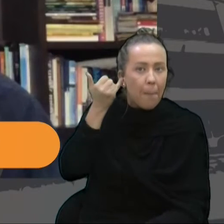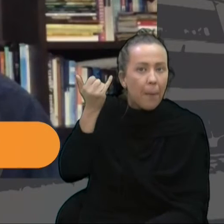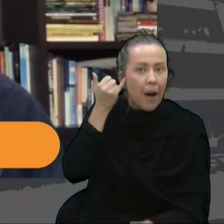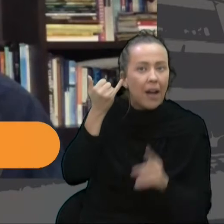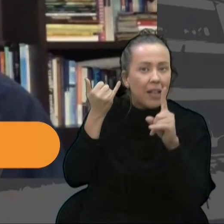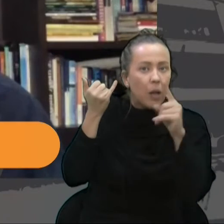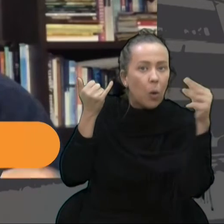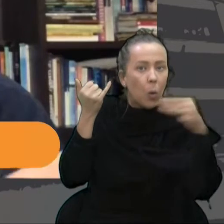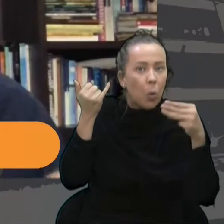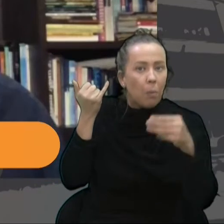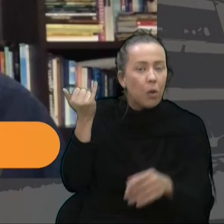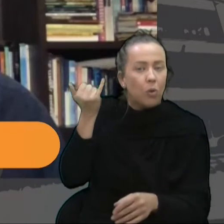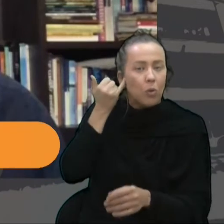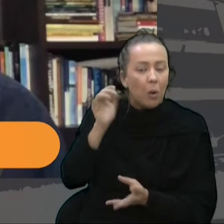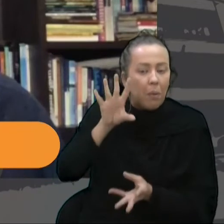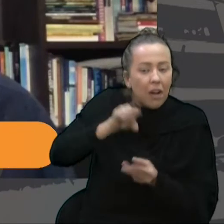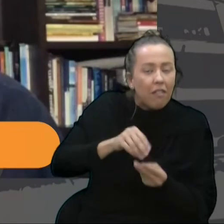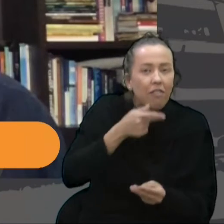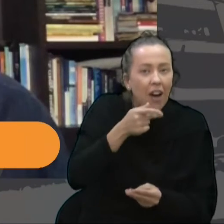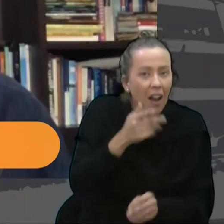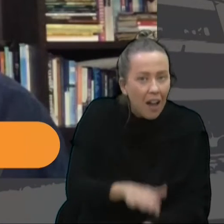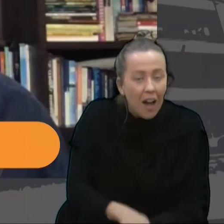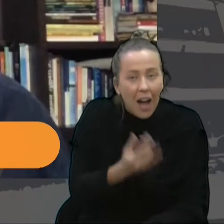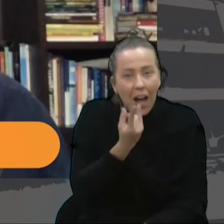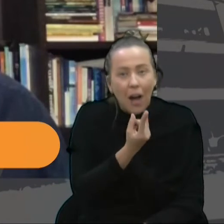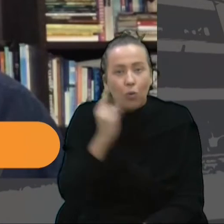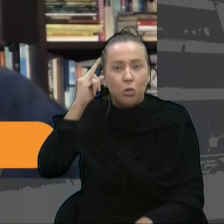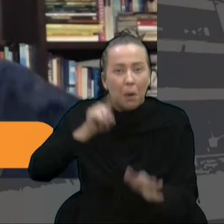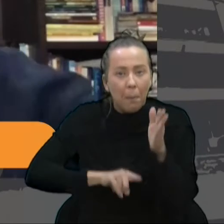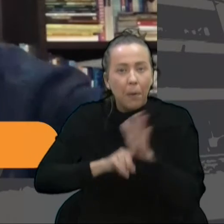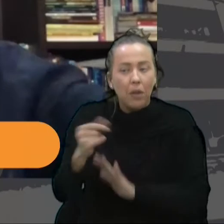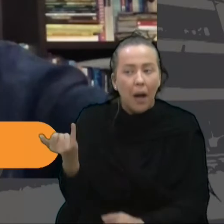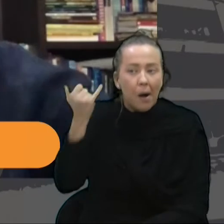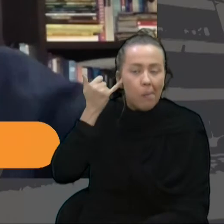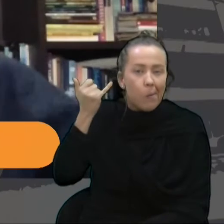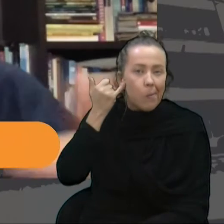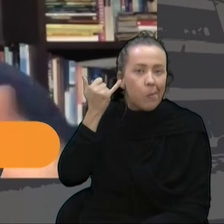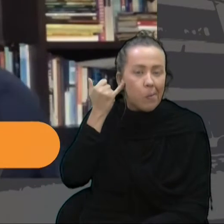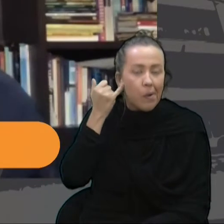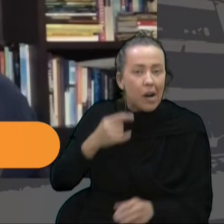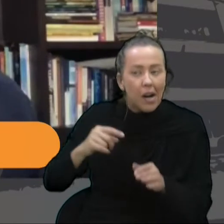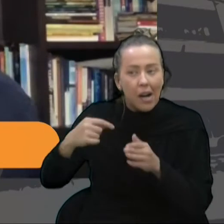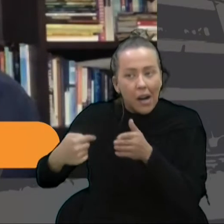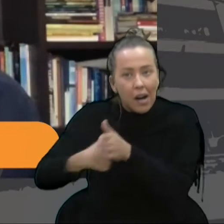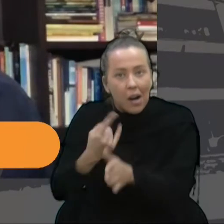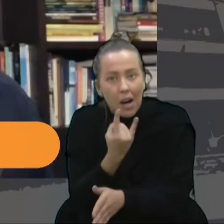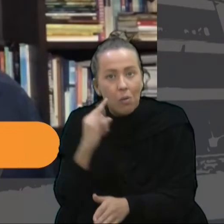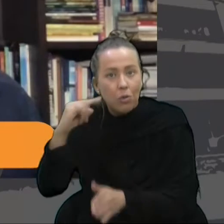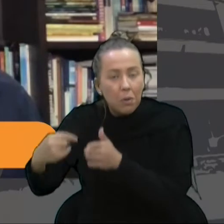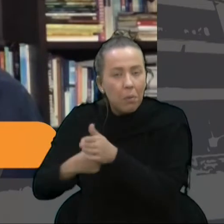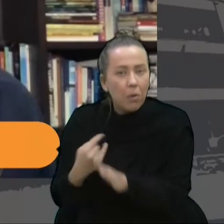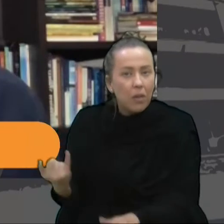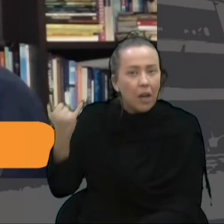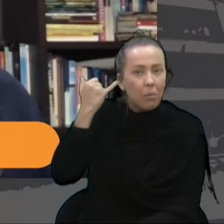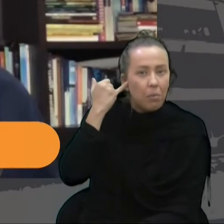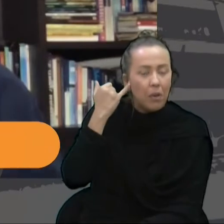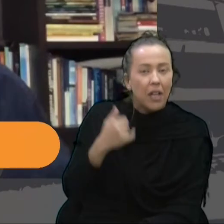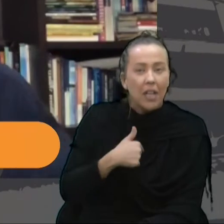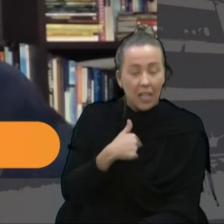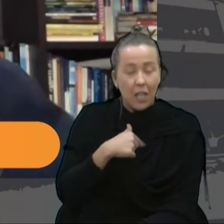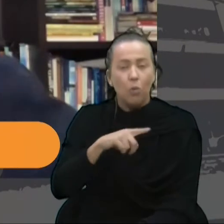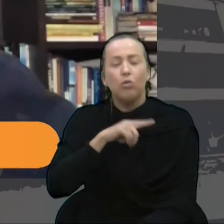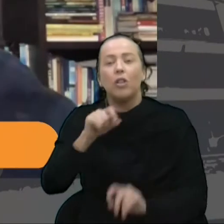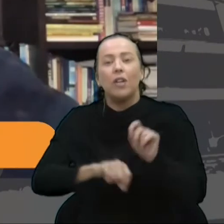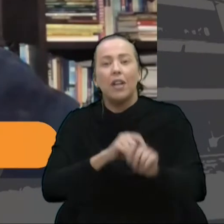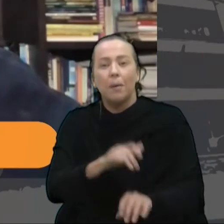minuto para concluir só a última pergunta. Ele vai fazer agora a última pergunta. Ele fez a última pergunta. Né? E eu